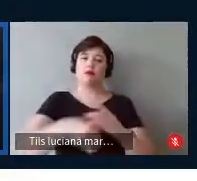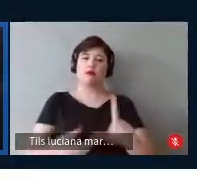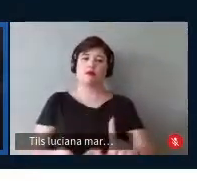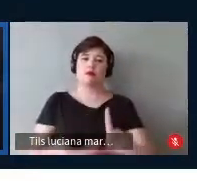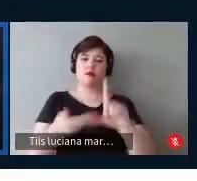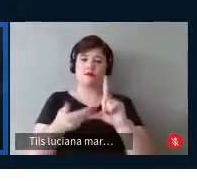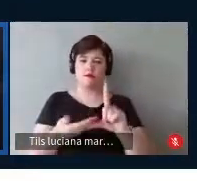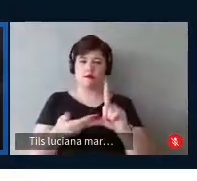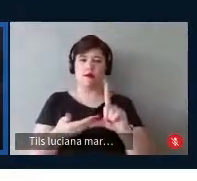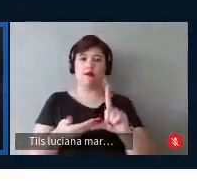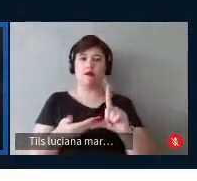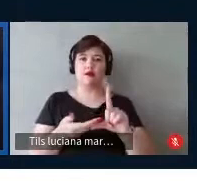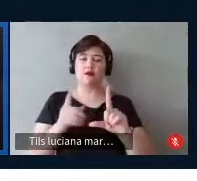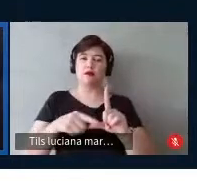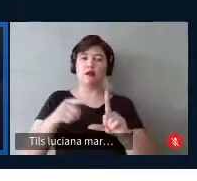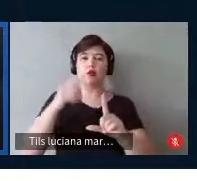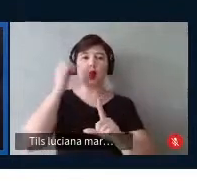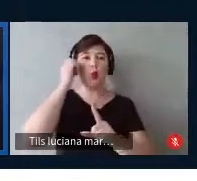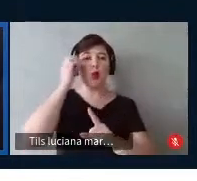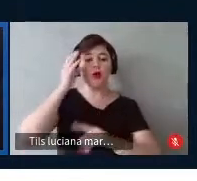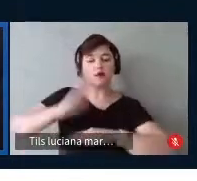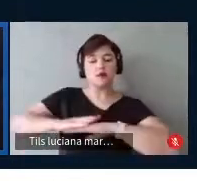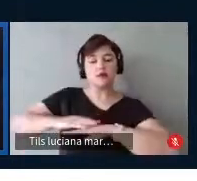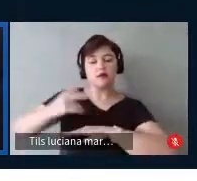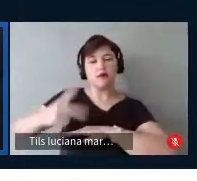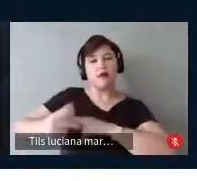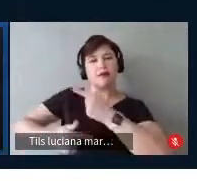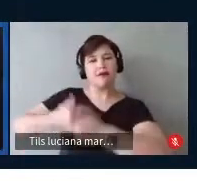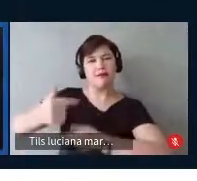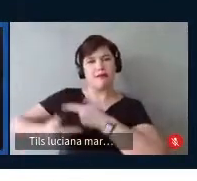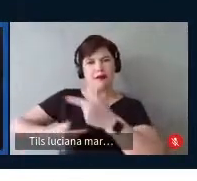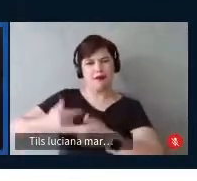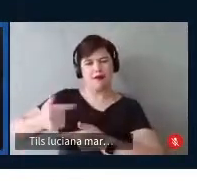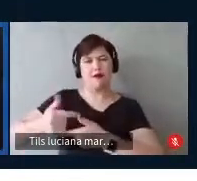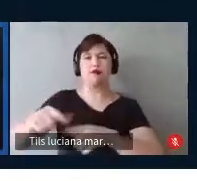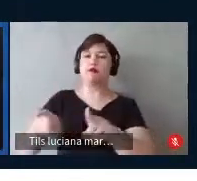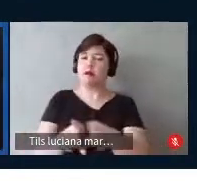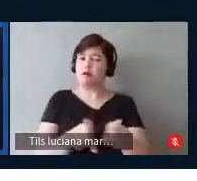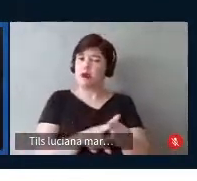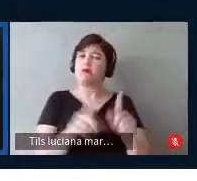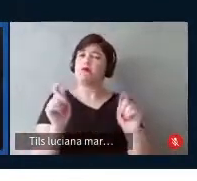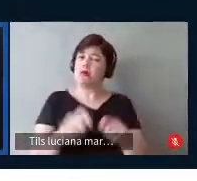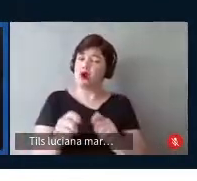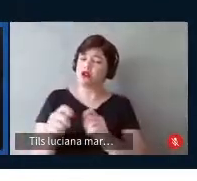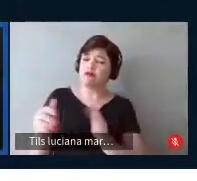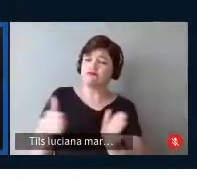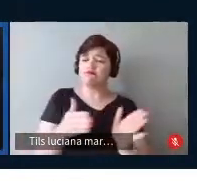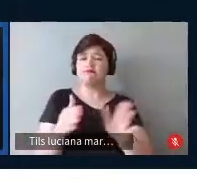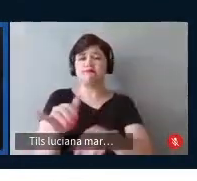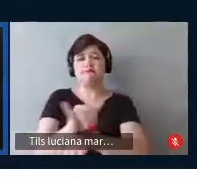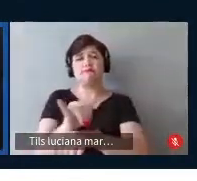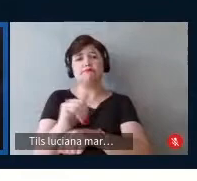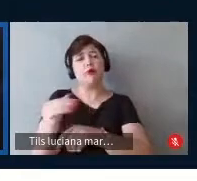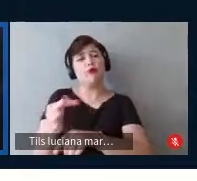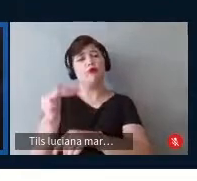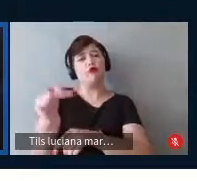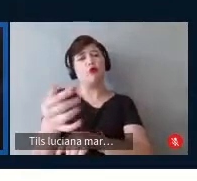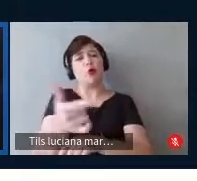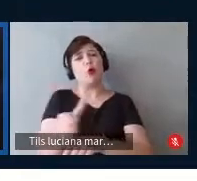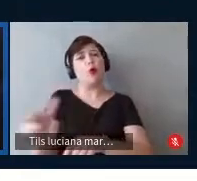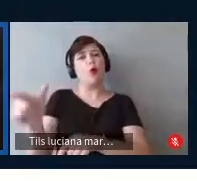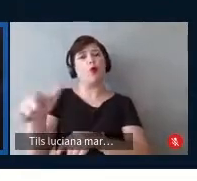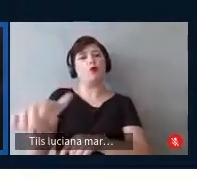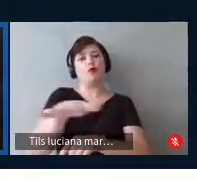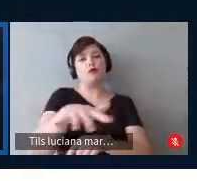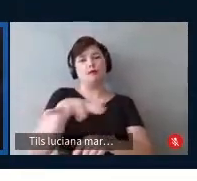né, dentro do conhecer o seu fazer profissional, e também servir de norte na perspectiva que outros